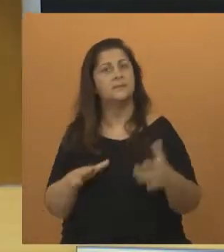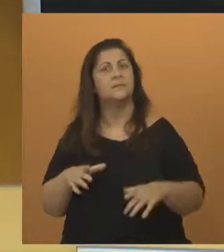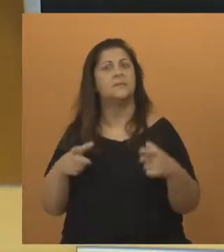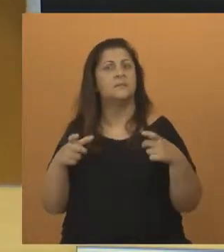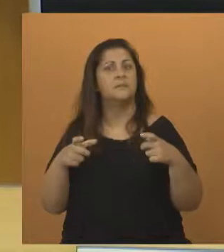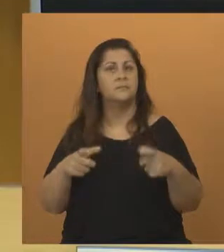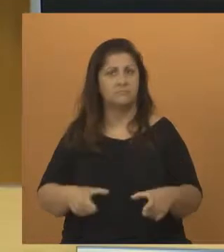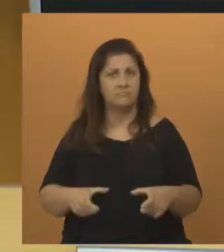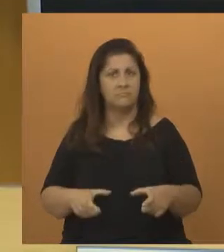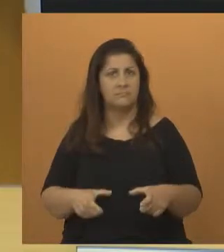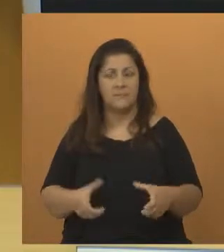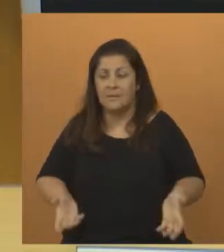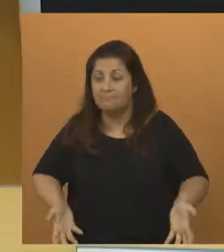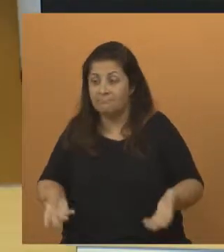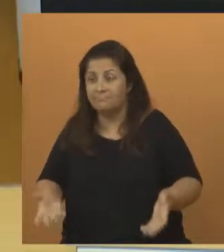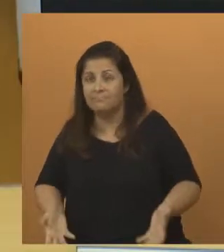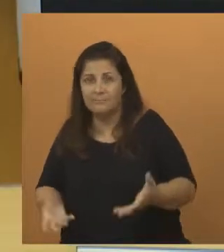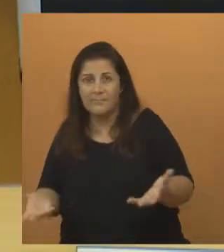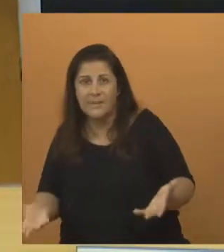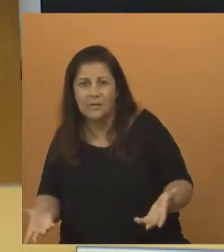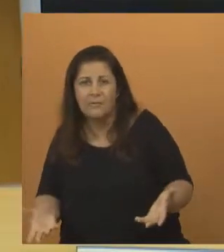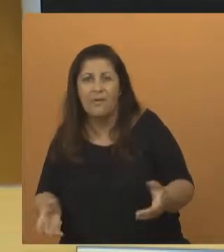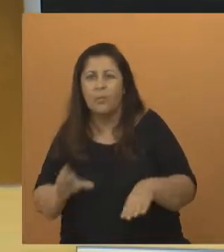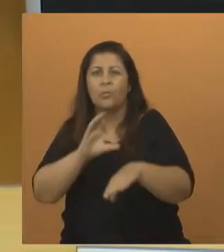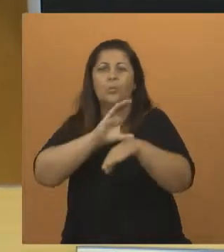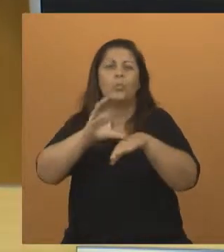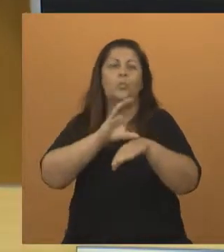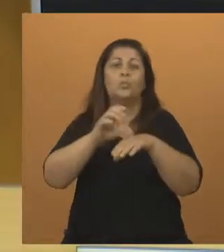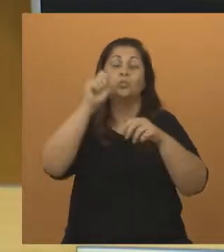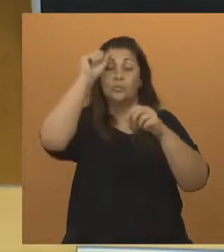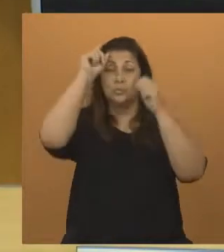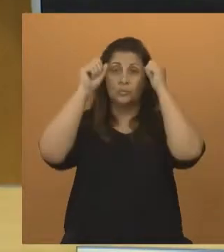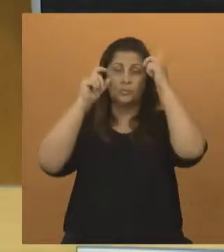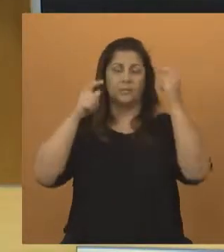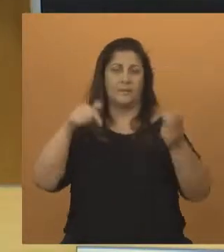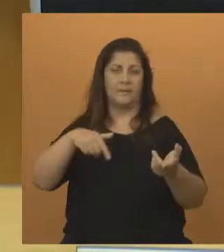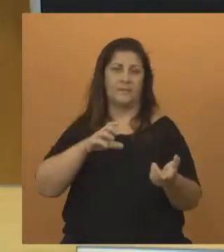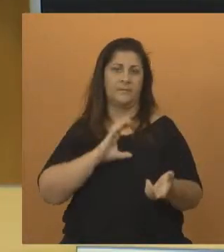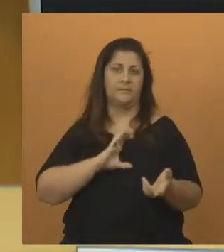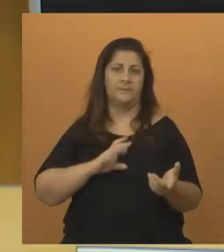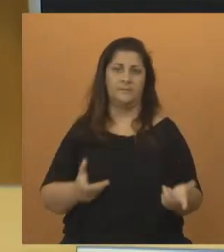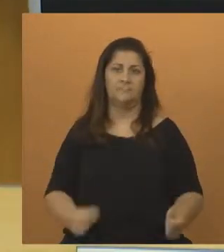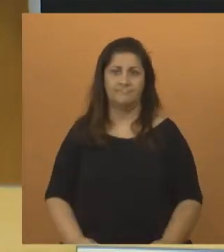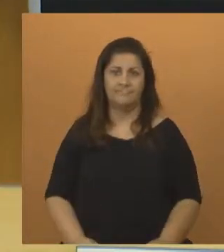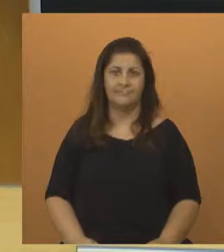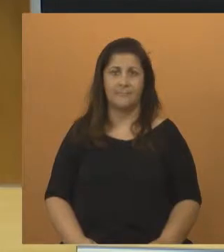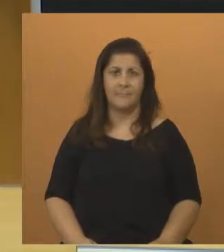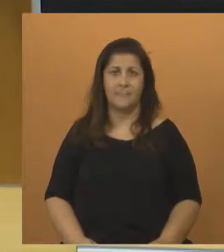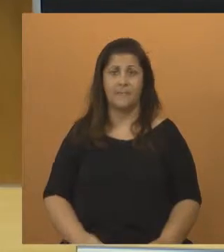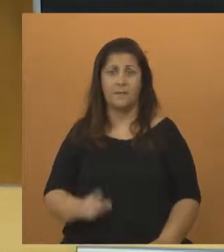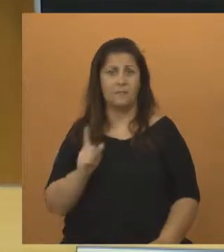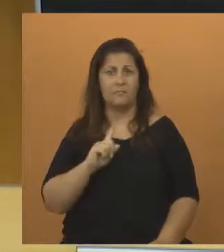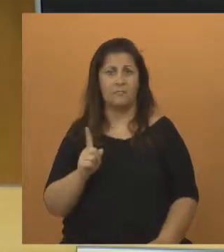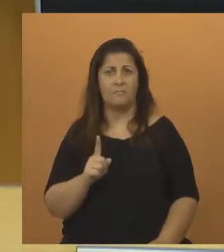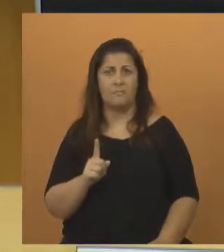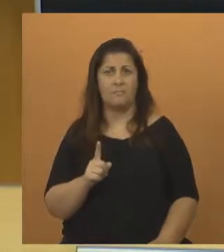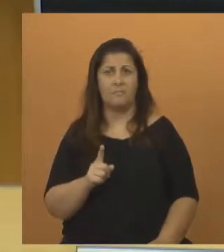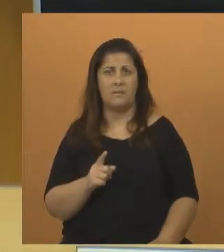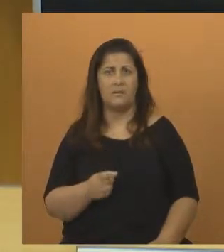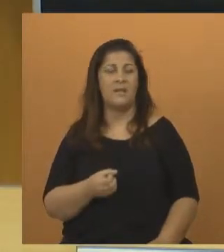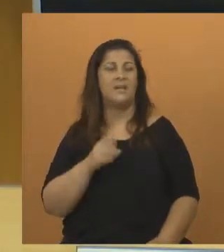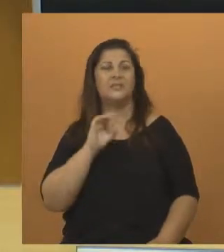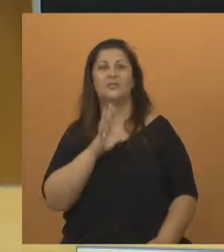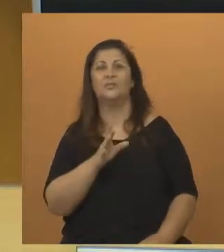para incentivar as oficinas culturais do nosso município. Então, não é um favorecimento sem